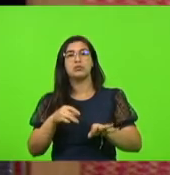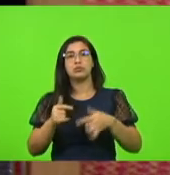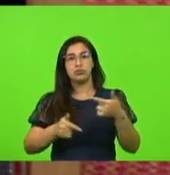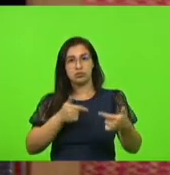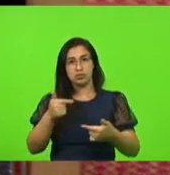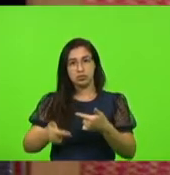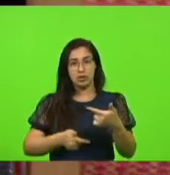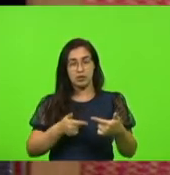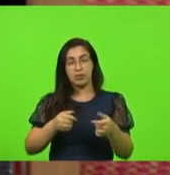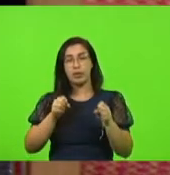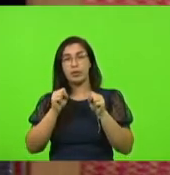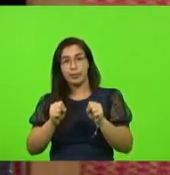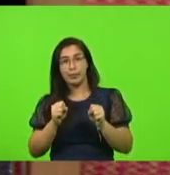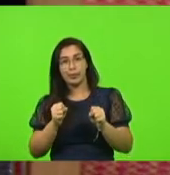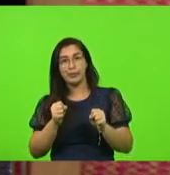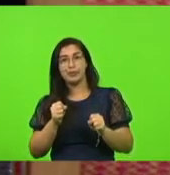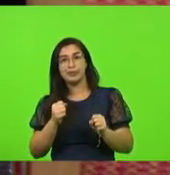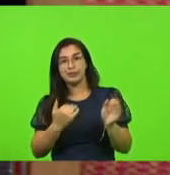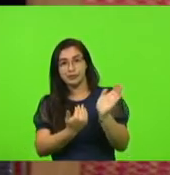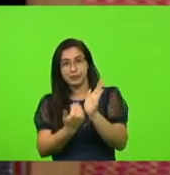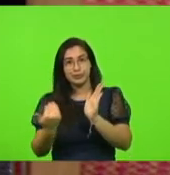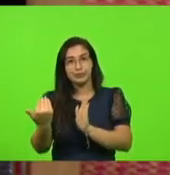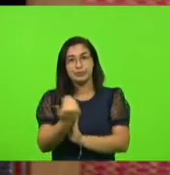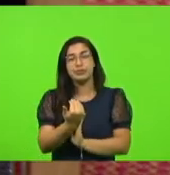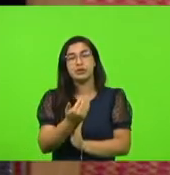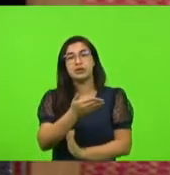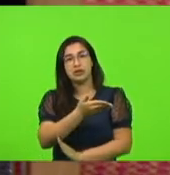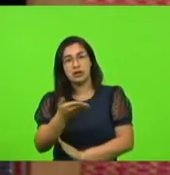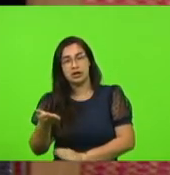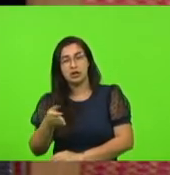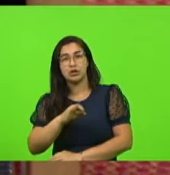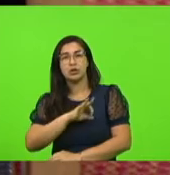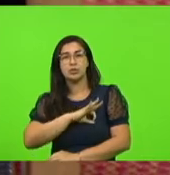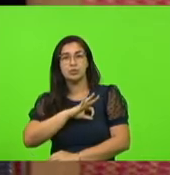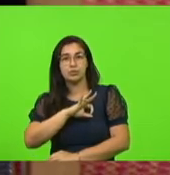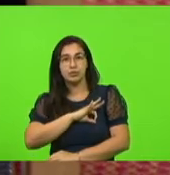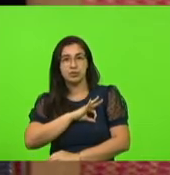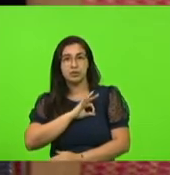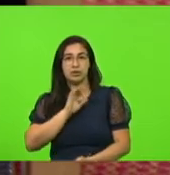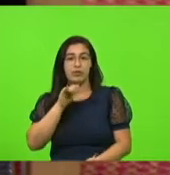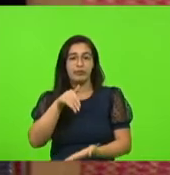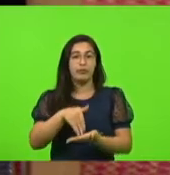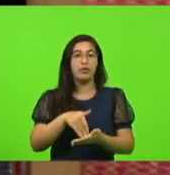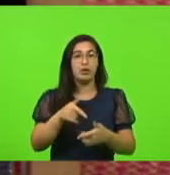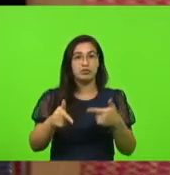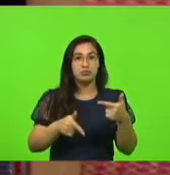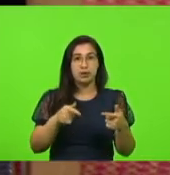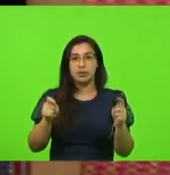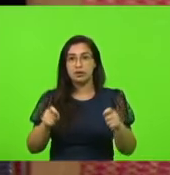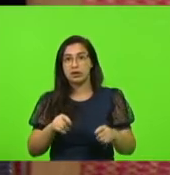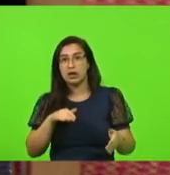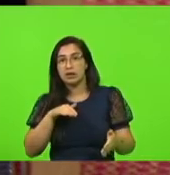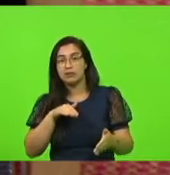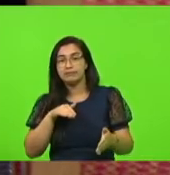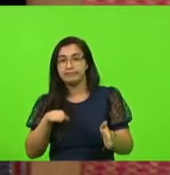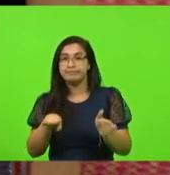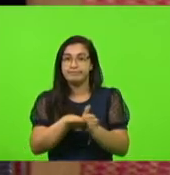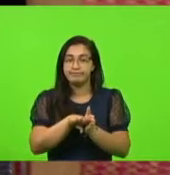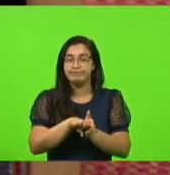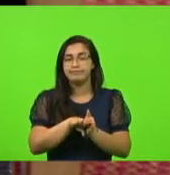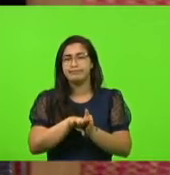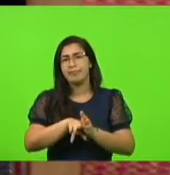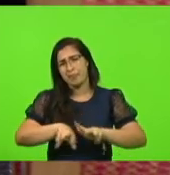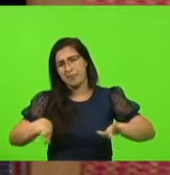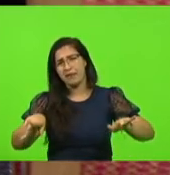de progressão e dos policiais chegarem ao final de carreira. Claro que tem outras questões